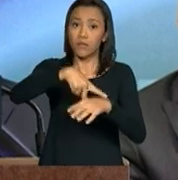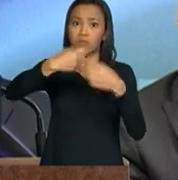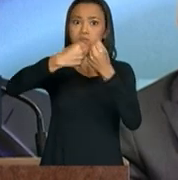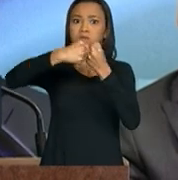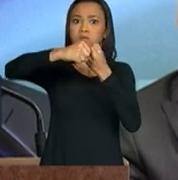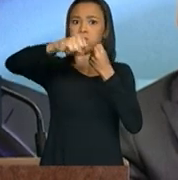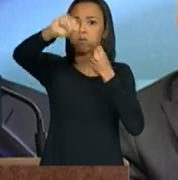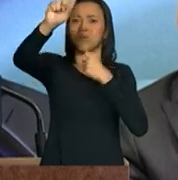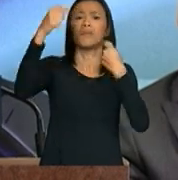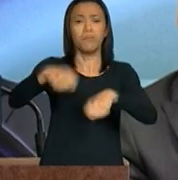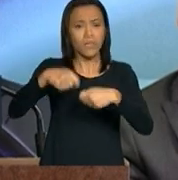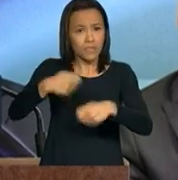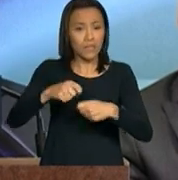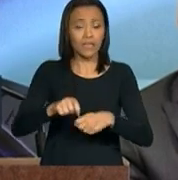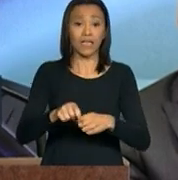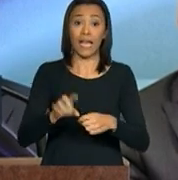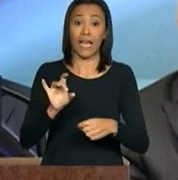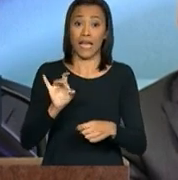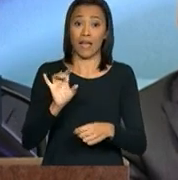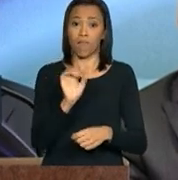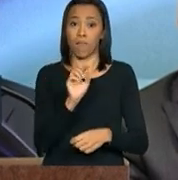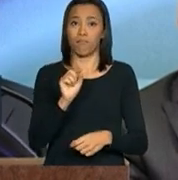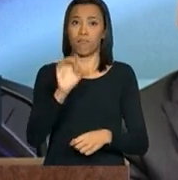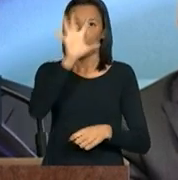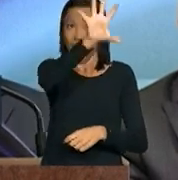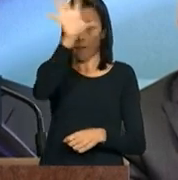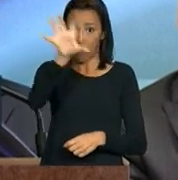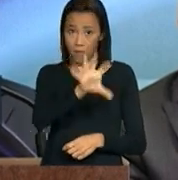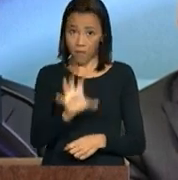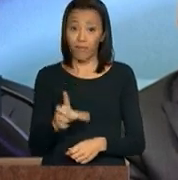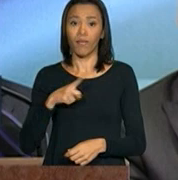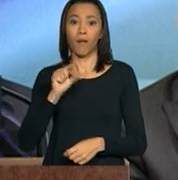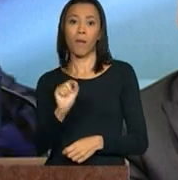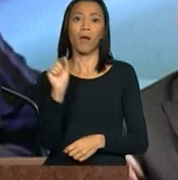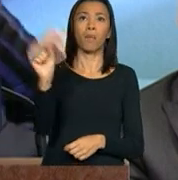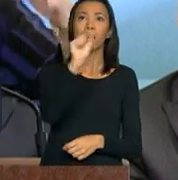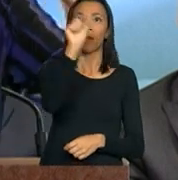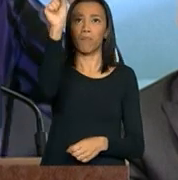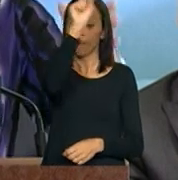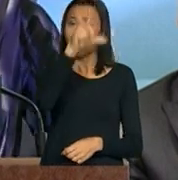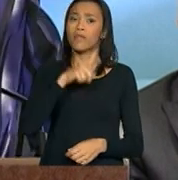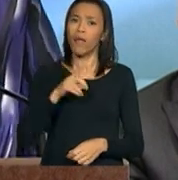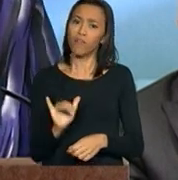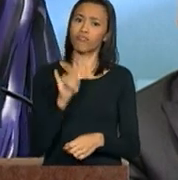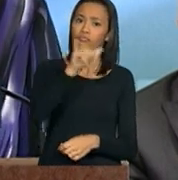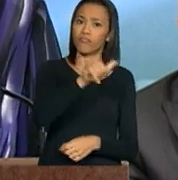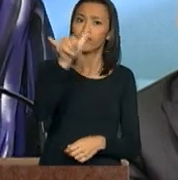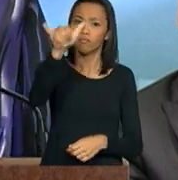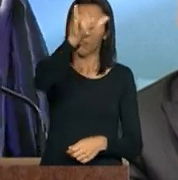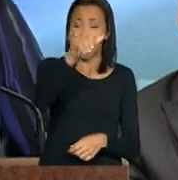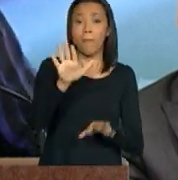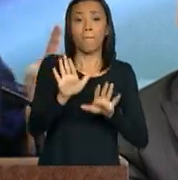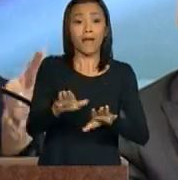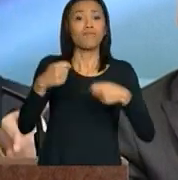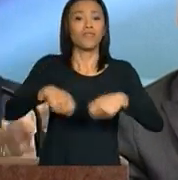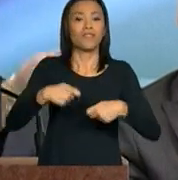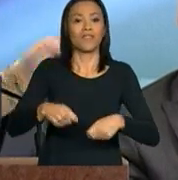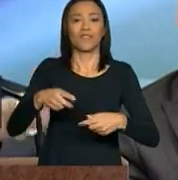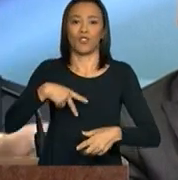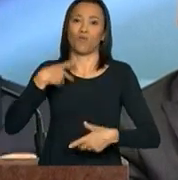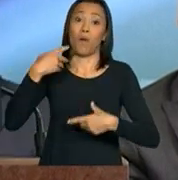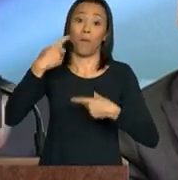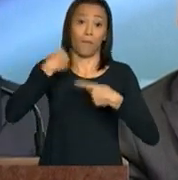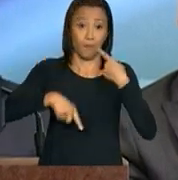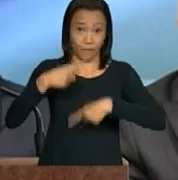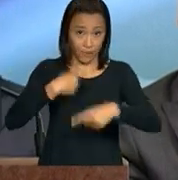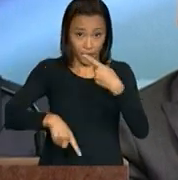tem de ter aviação Regional E para isso é necessário toda uma política específica é necessário